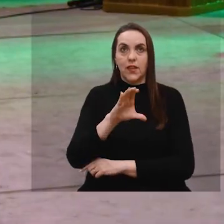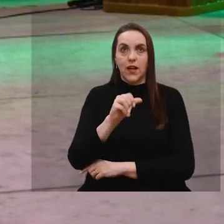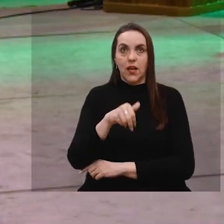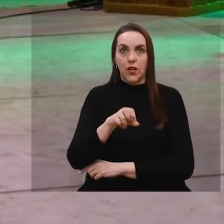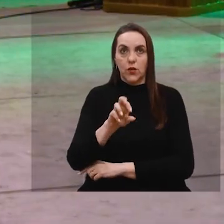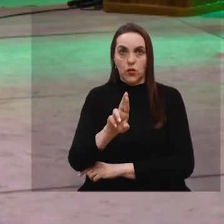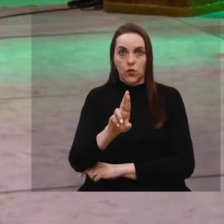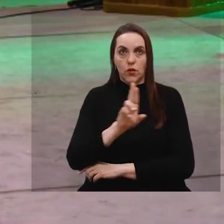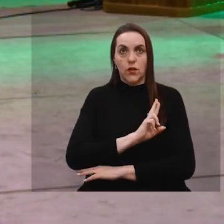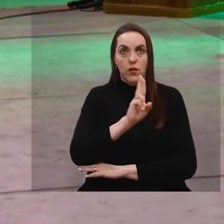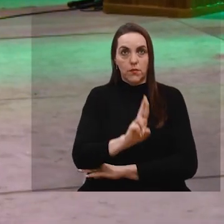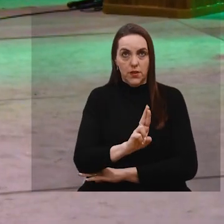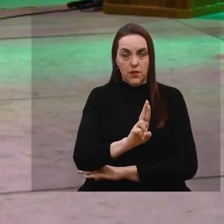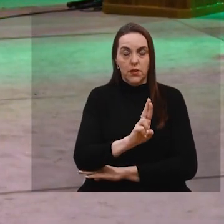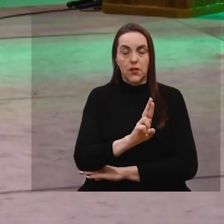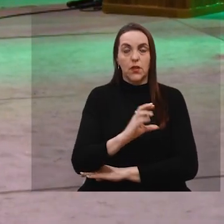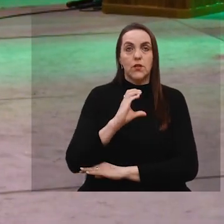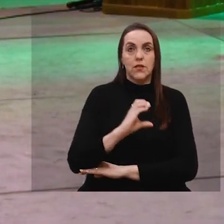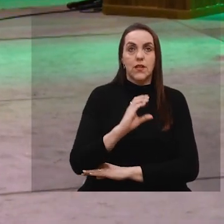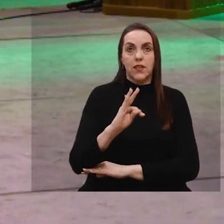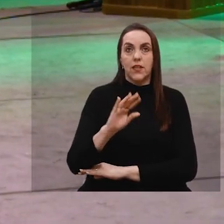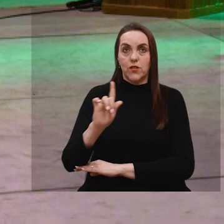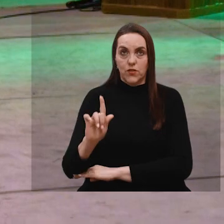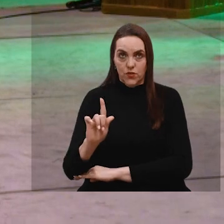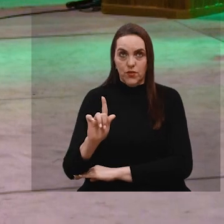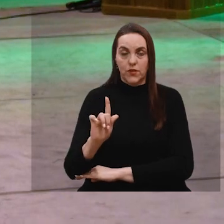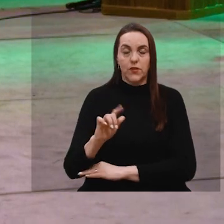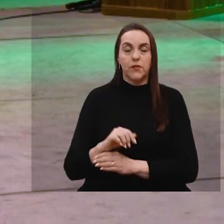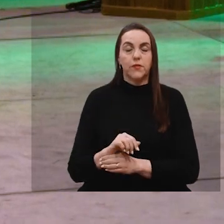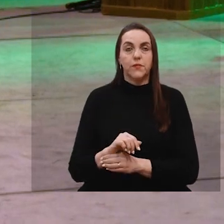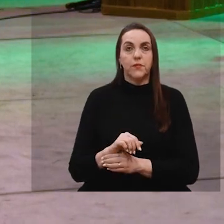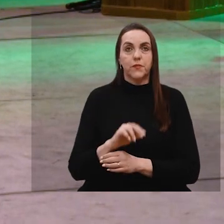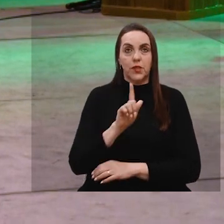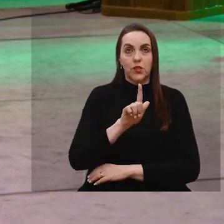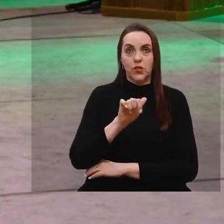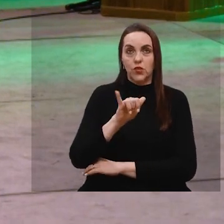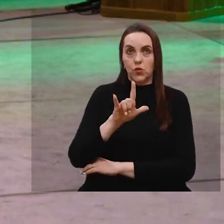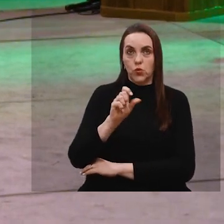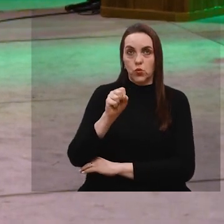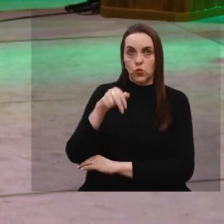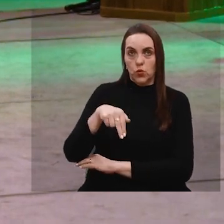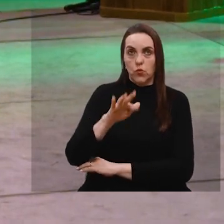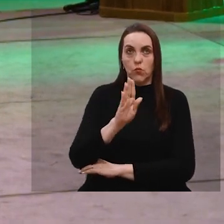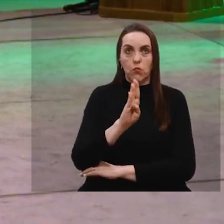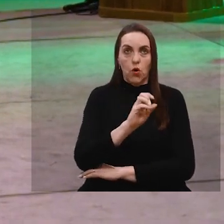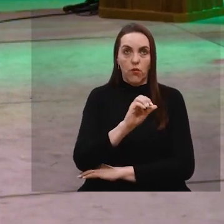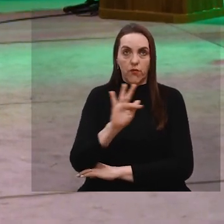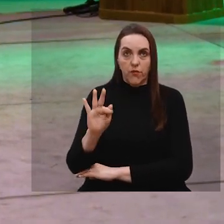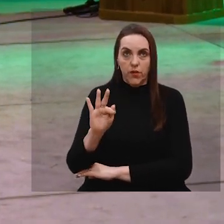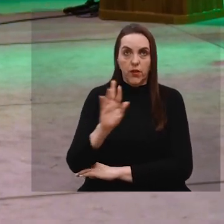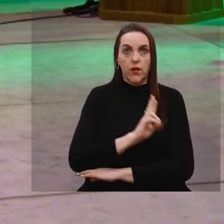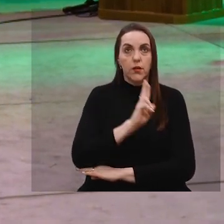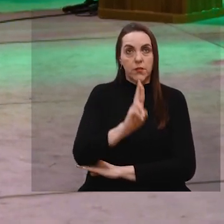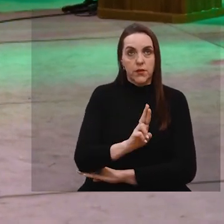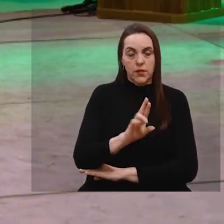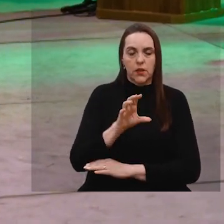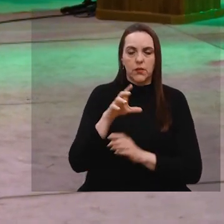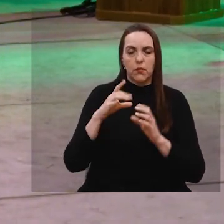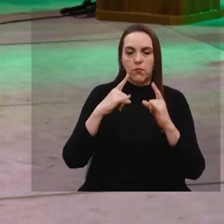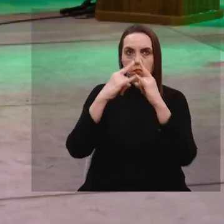Tradicionalista; Nicanor Castilhos, representando os Centros de Tradições Gaúchas; Gilson